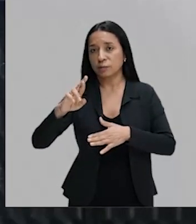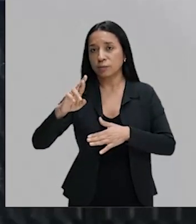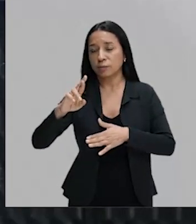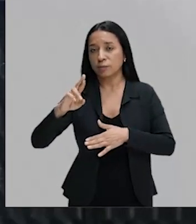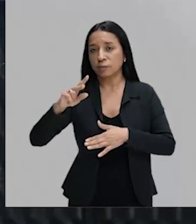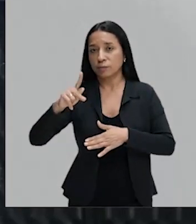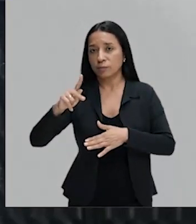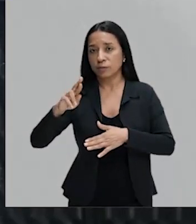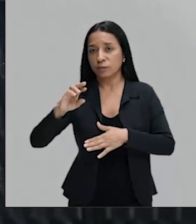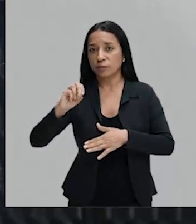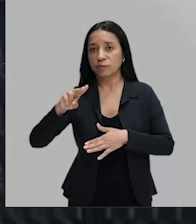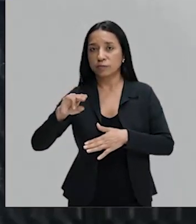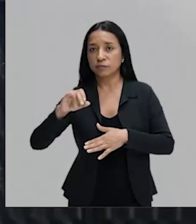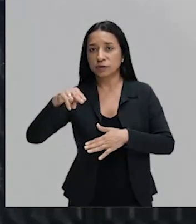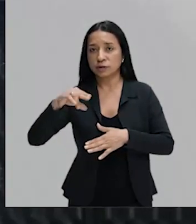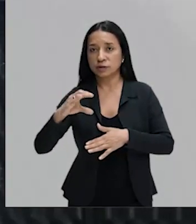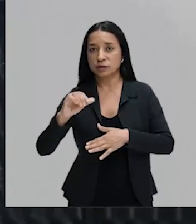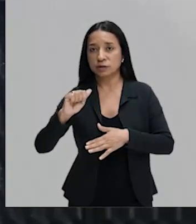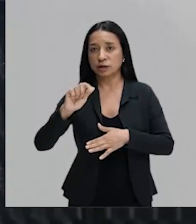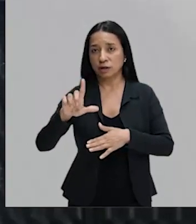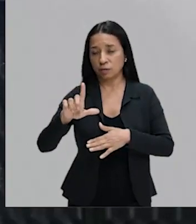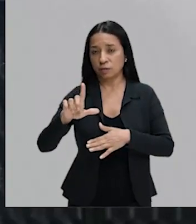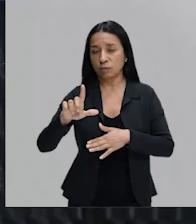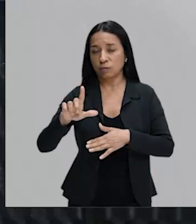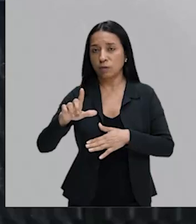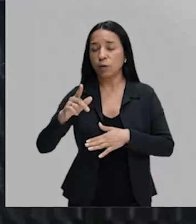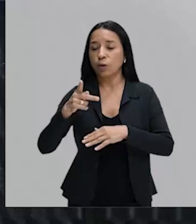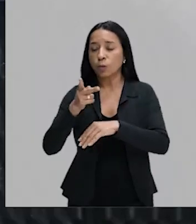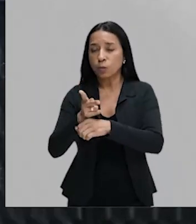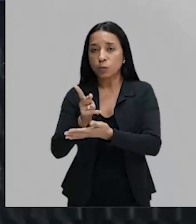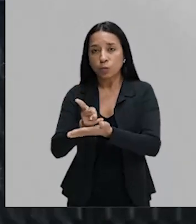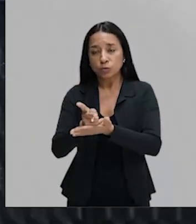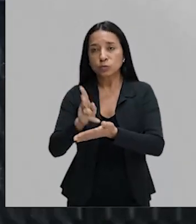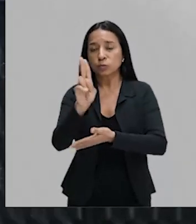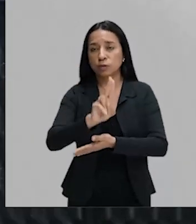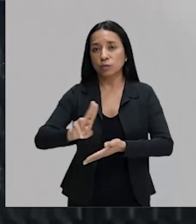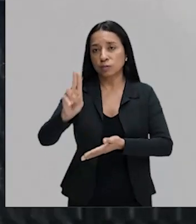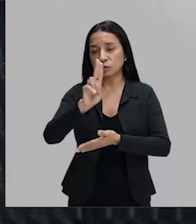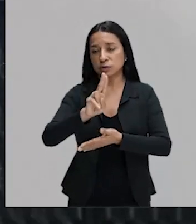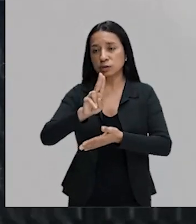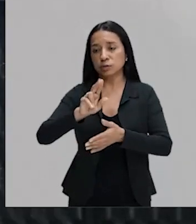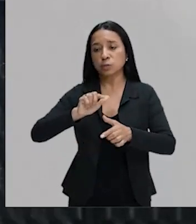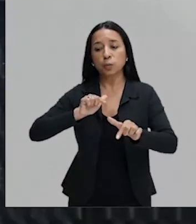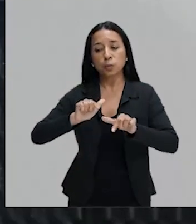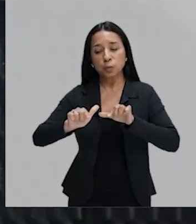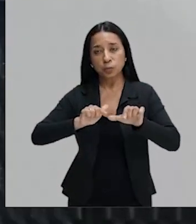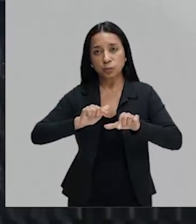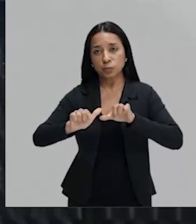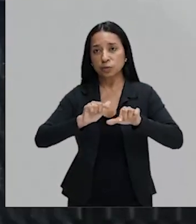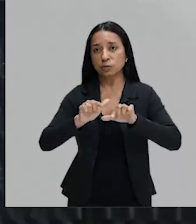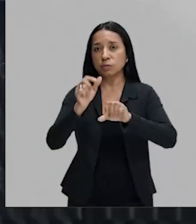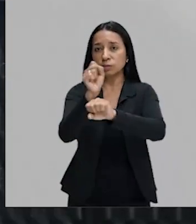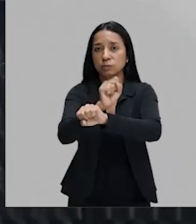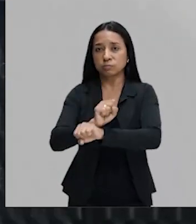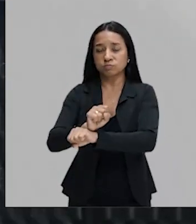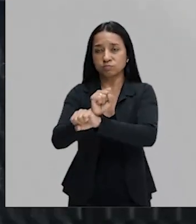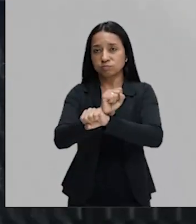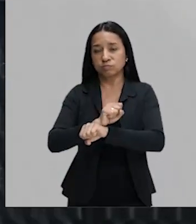interprovincial para continuar utilizando o trabalho escravo africano. Ou seja, eles